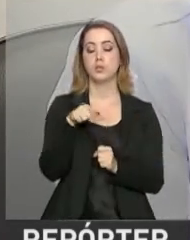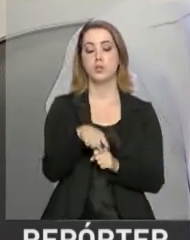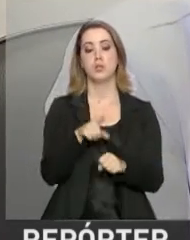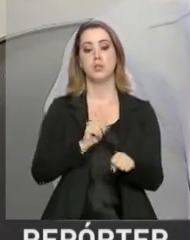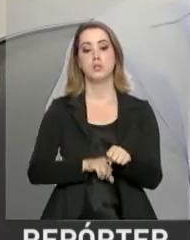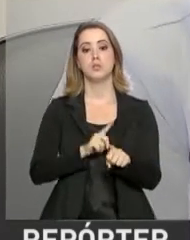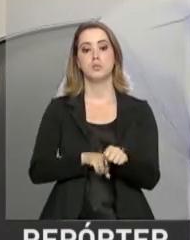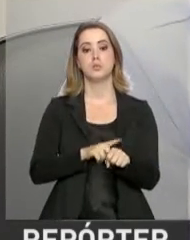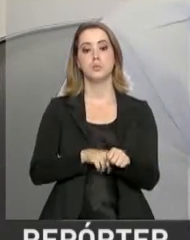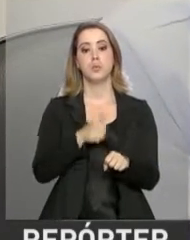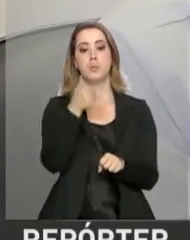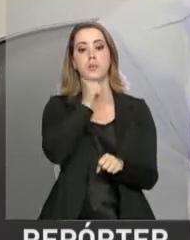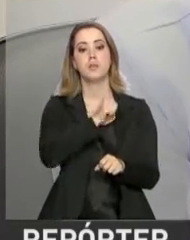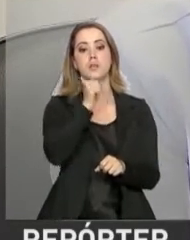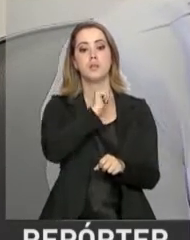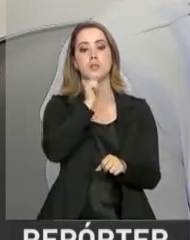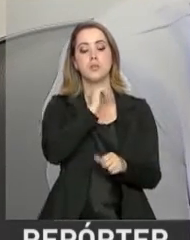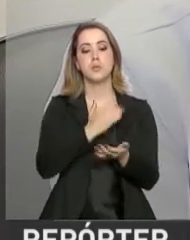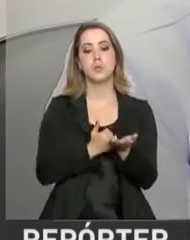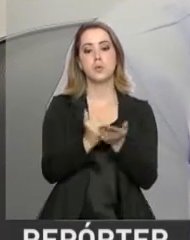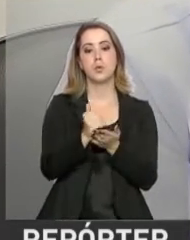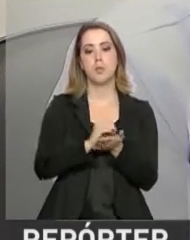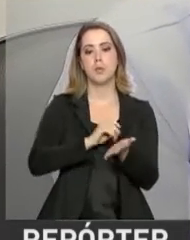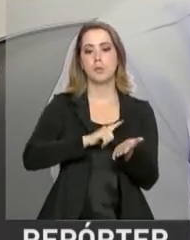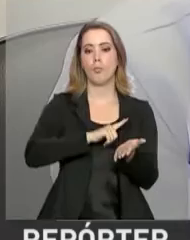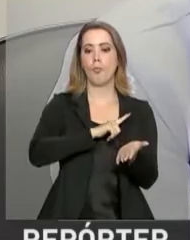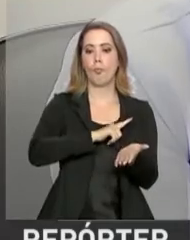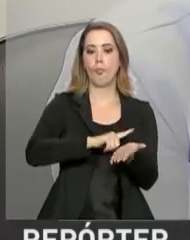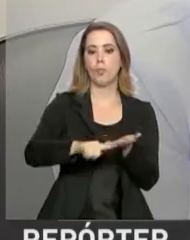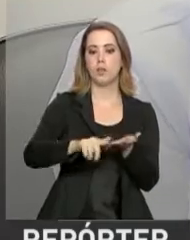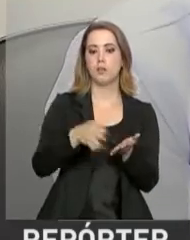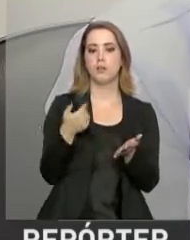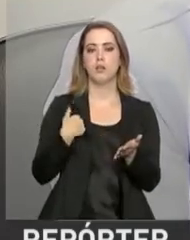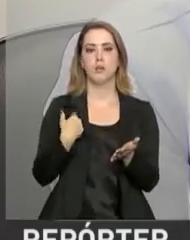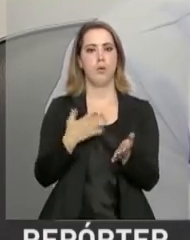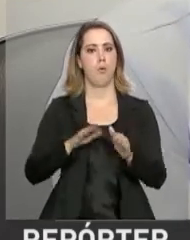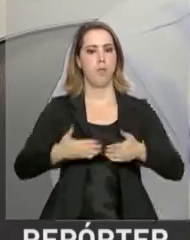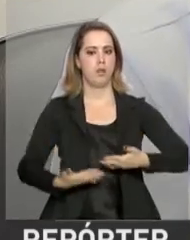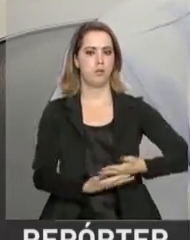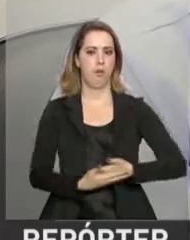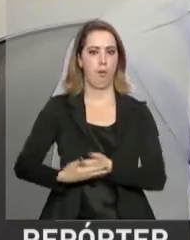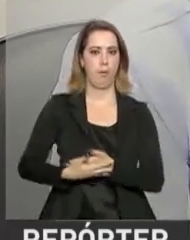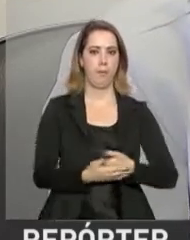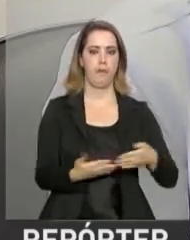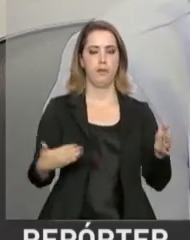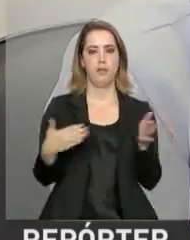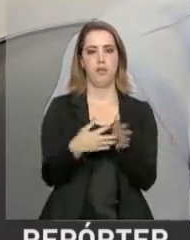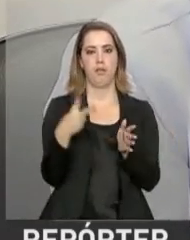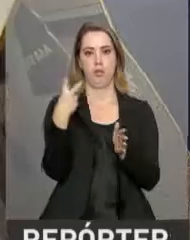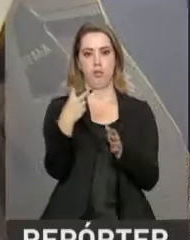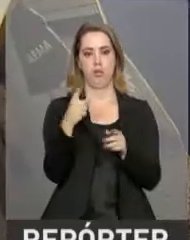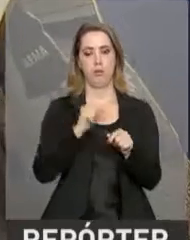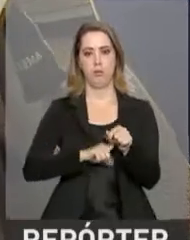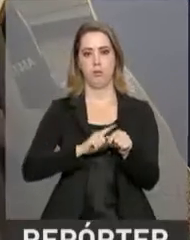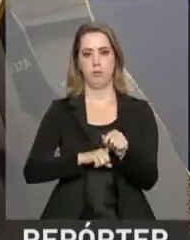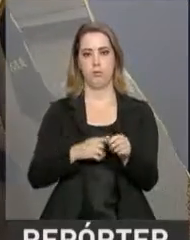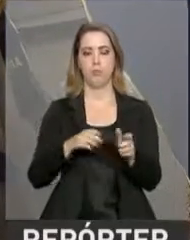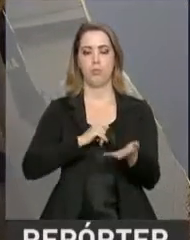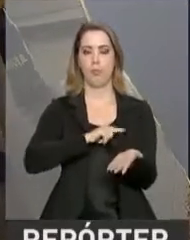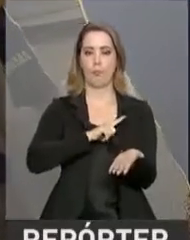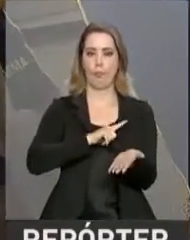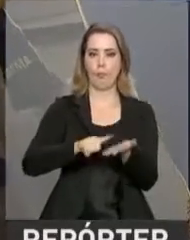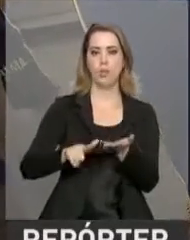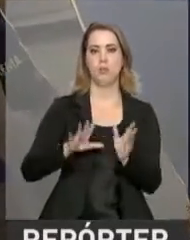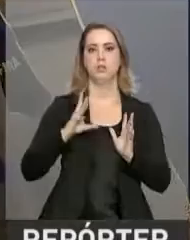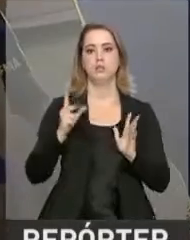momento as meninas fazem a higiene zação das salas apache no berçário até o segundo período elas fazem essa organização e os pequenos já estão